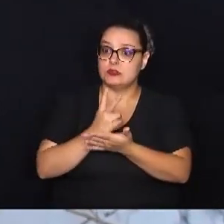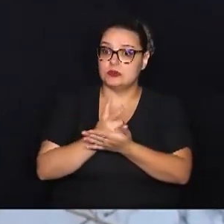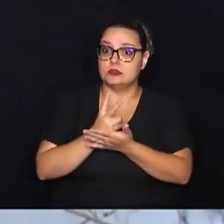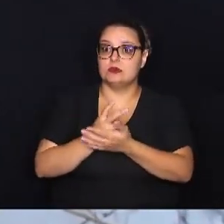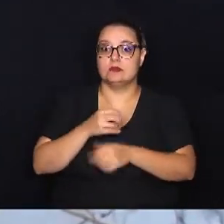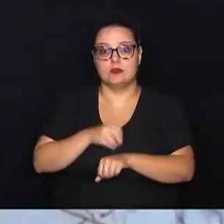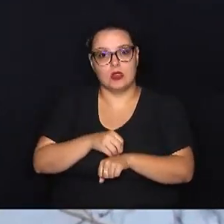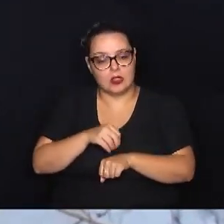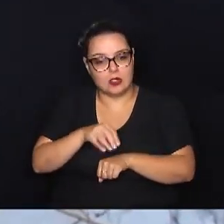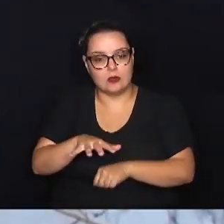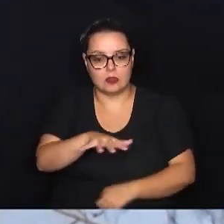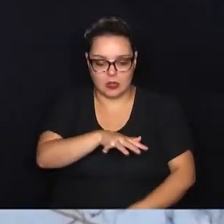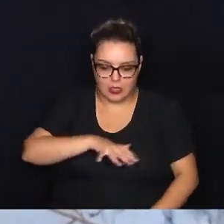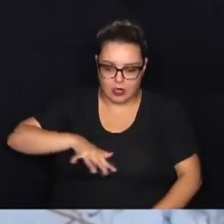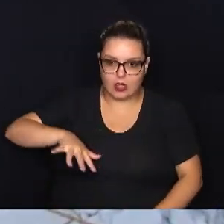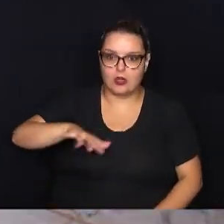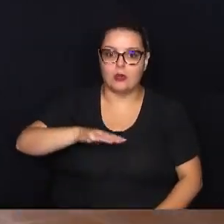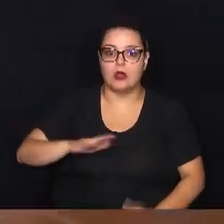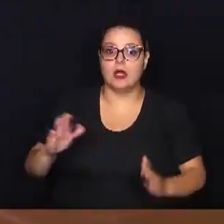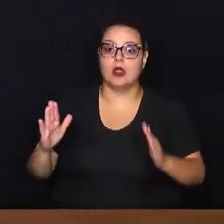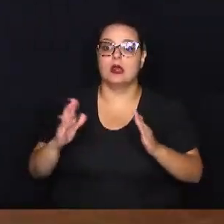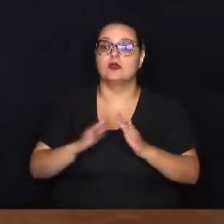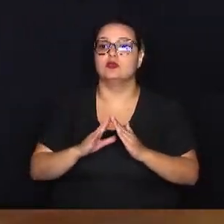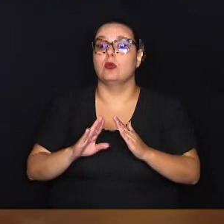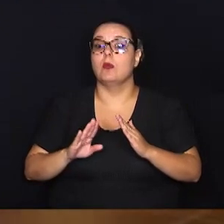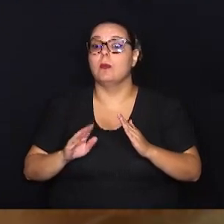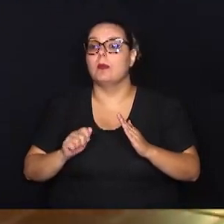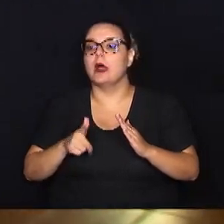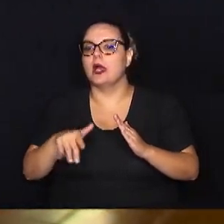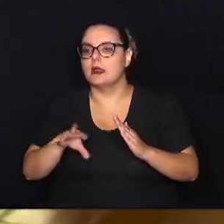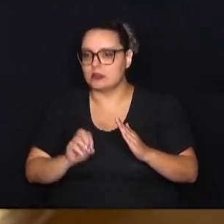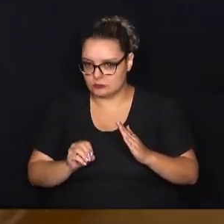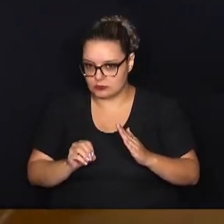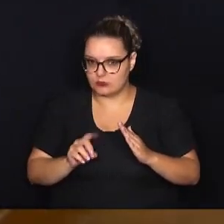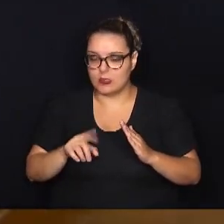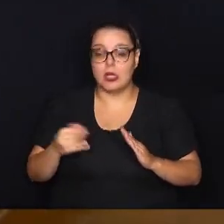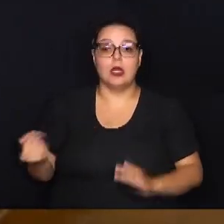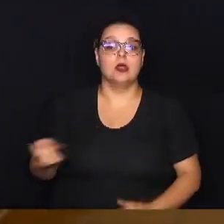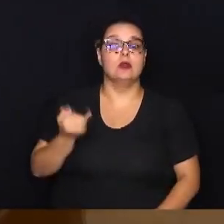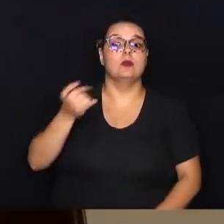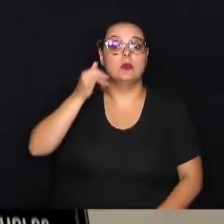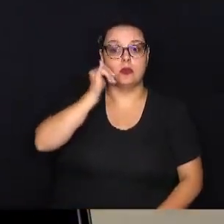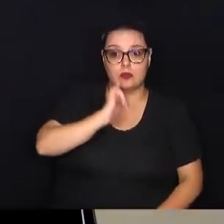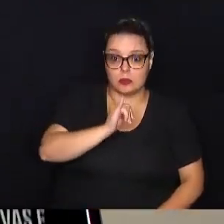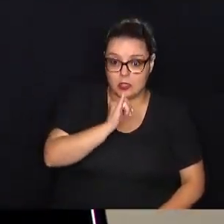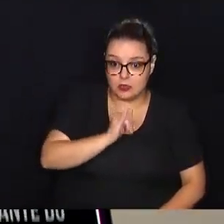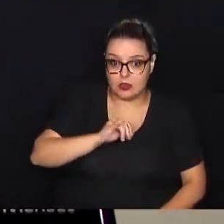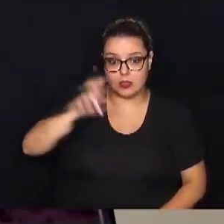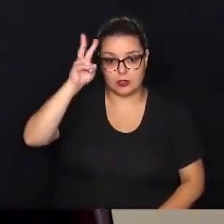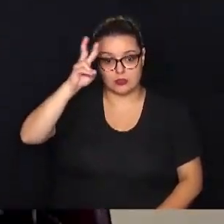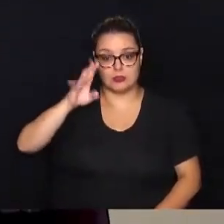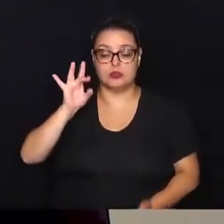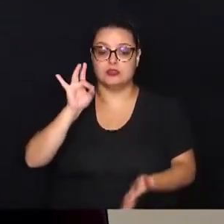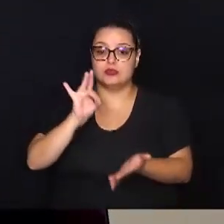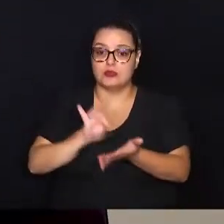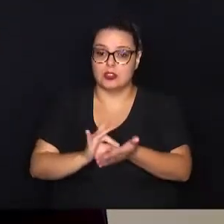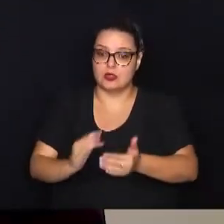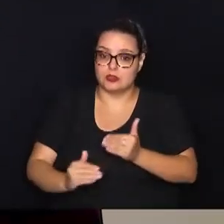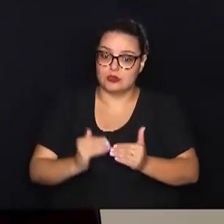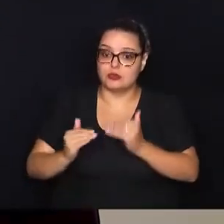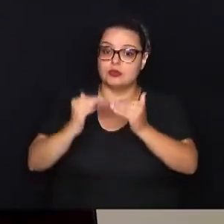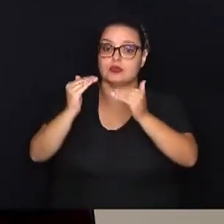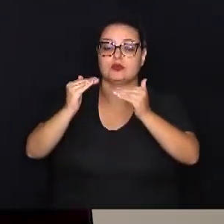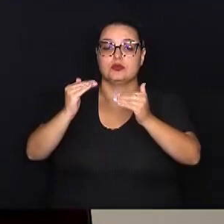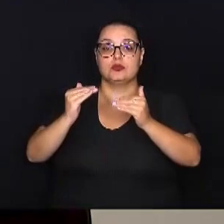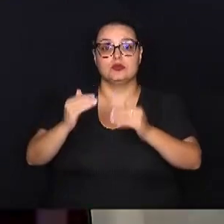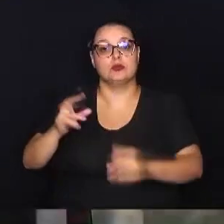a ser a casa do barão, era fundamental contar a história a partir daqueles que, de fato, construíram essa história,